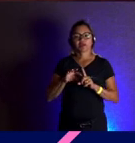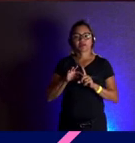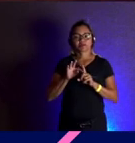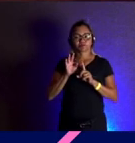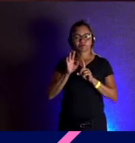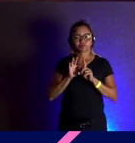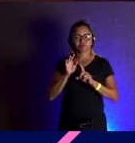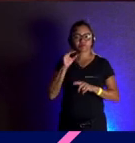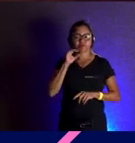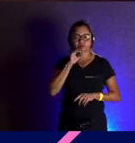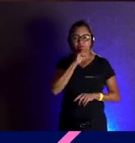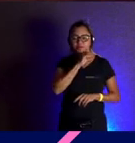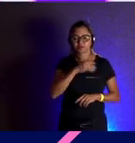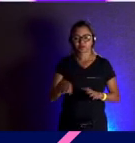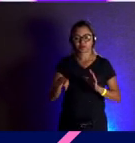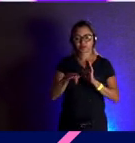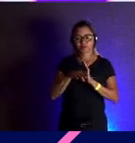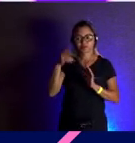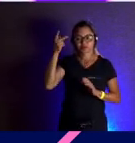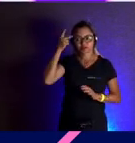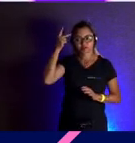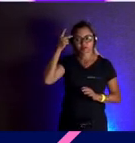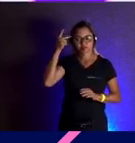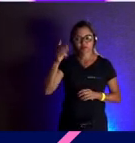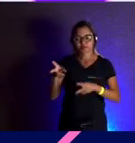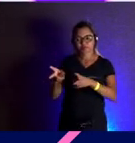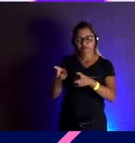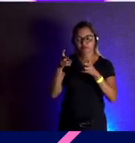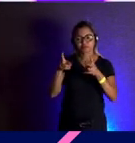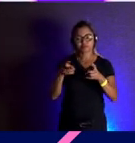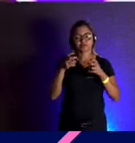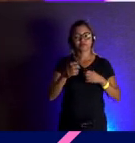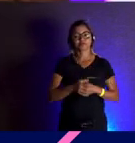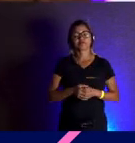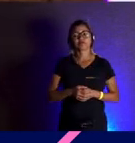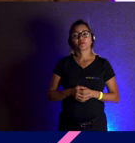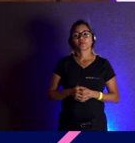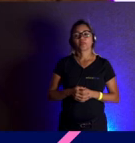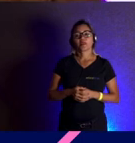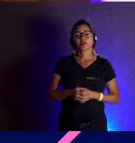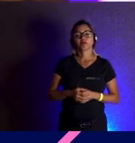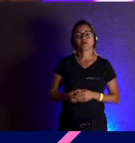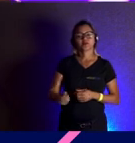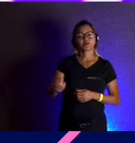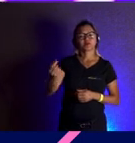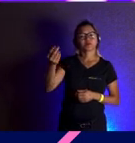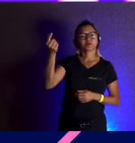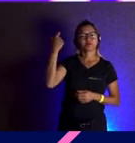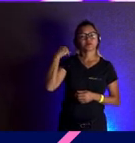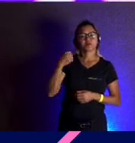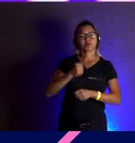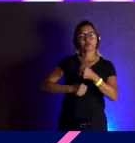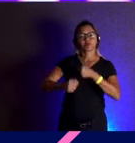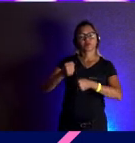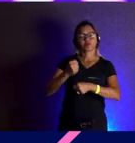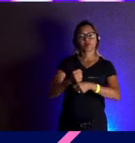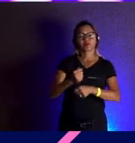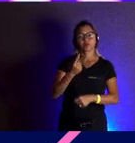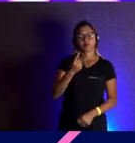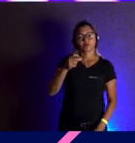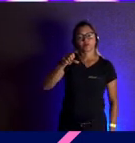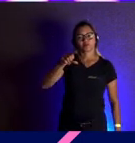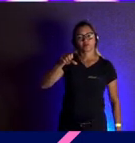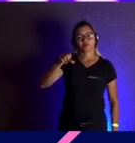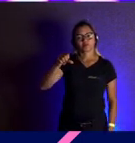Paulo. Então, isso a gente já percebe. A gente tem uma negociação que começou lá em 92, só